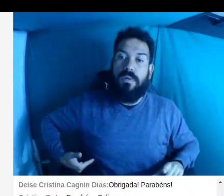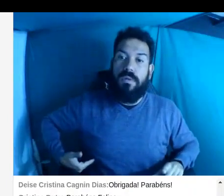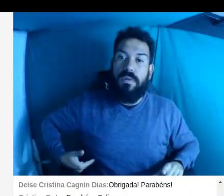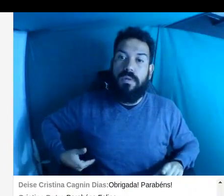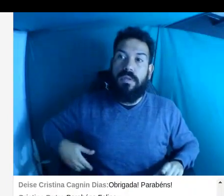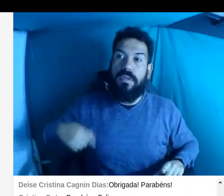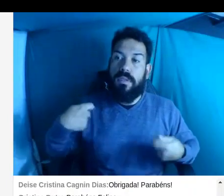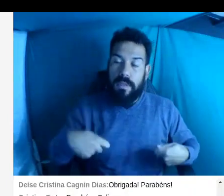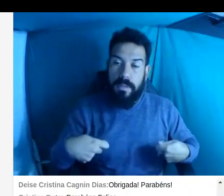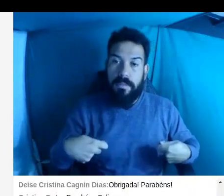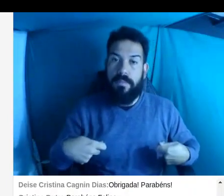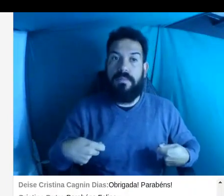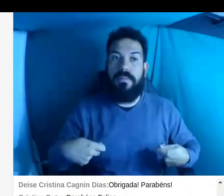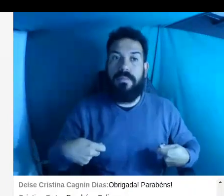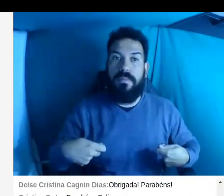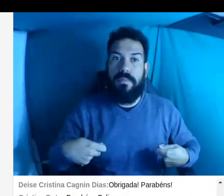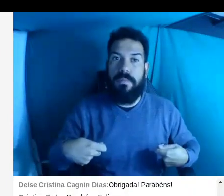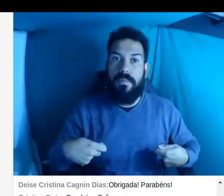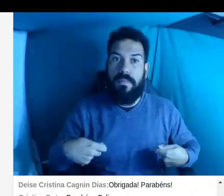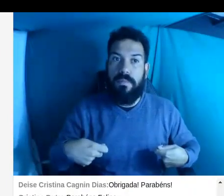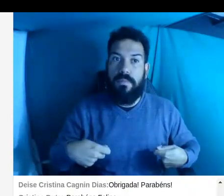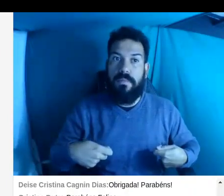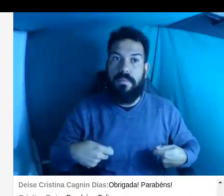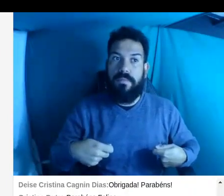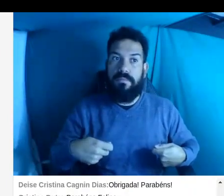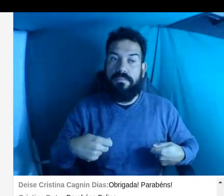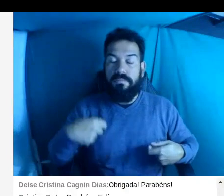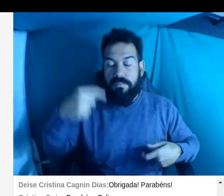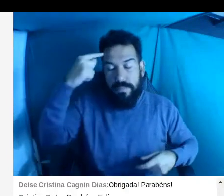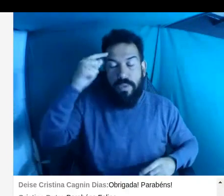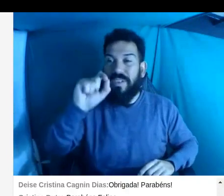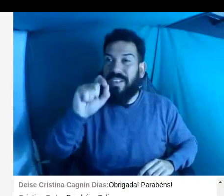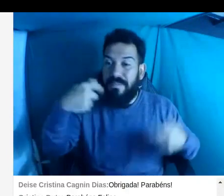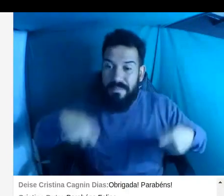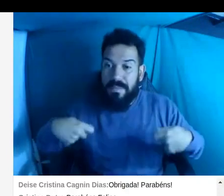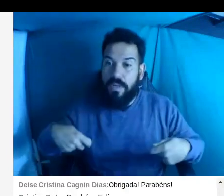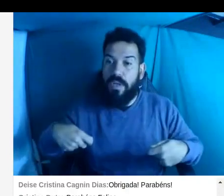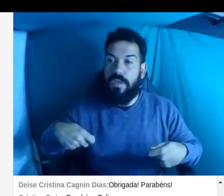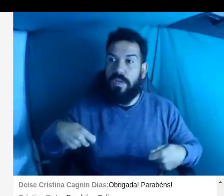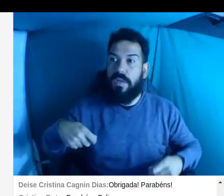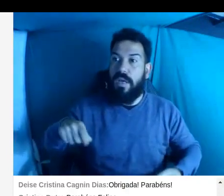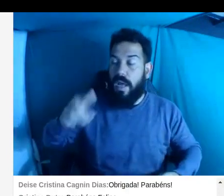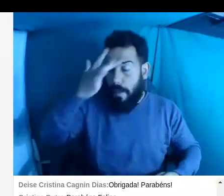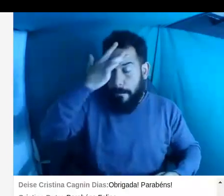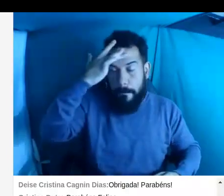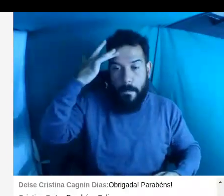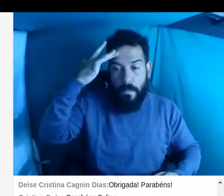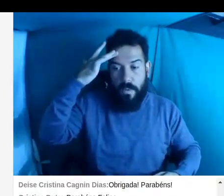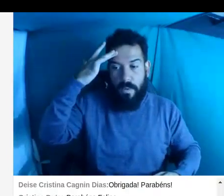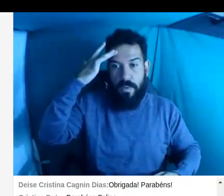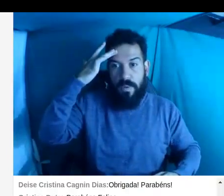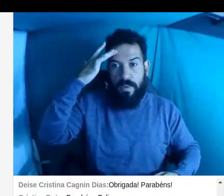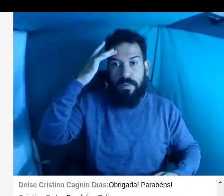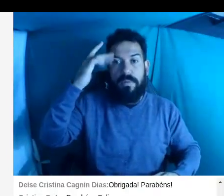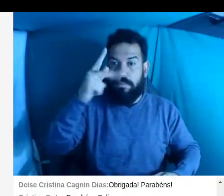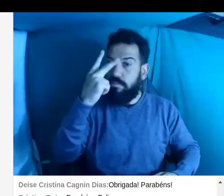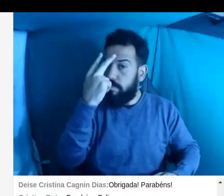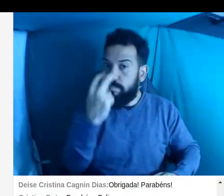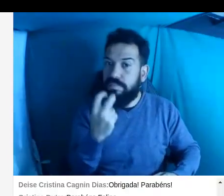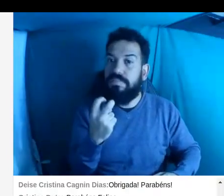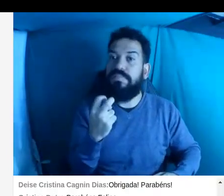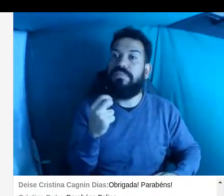empreender um debate da necessidade de que as pessoas que estão, as pessoas com deficiência visual, que estão nas